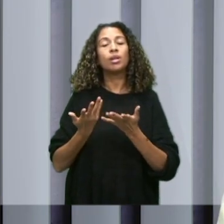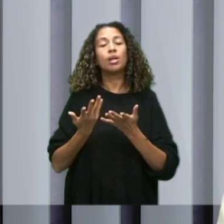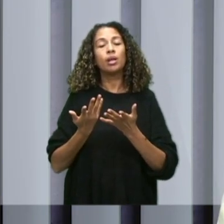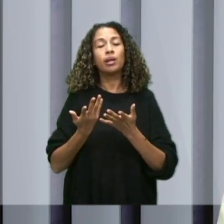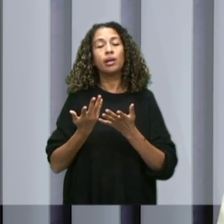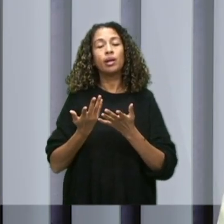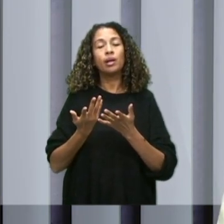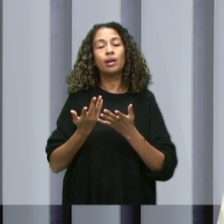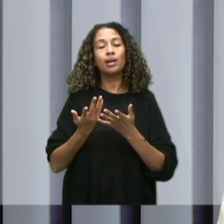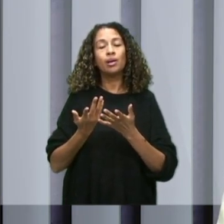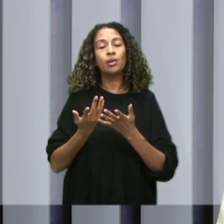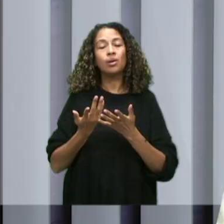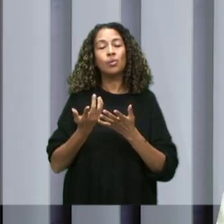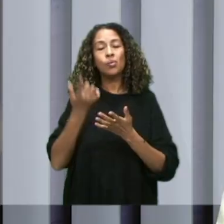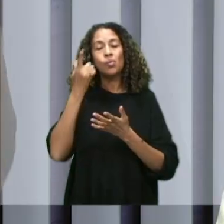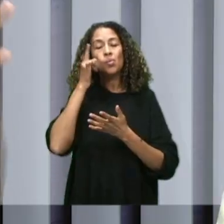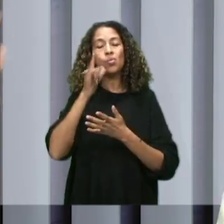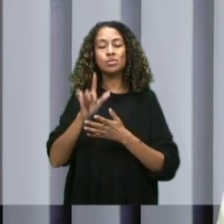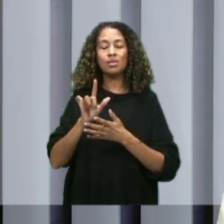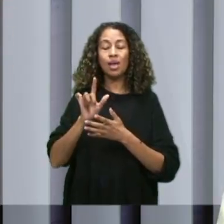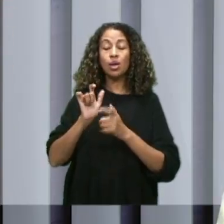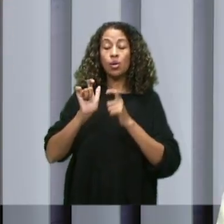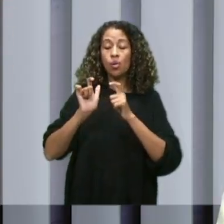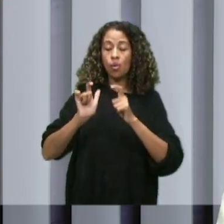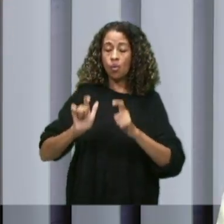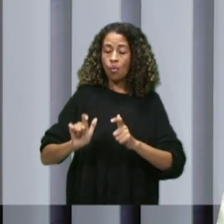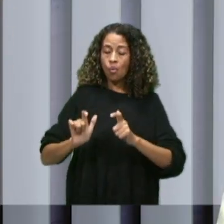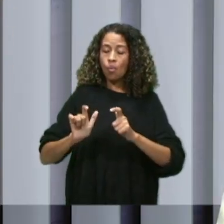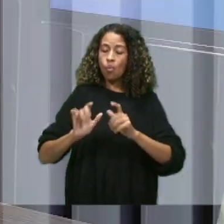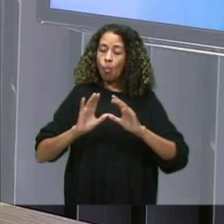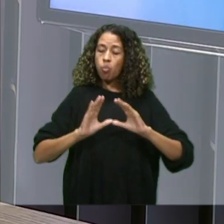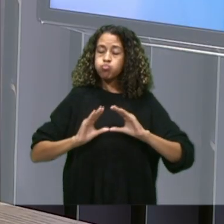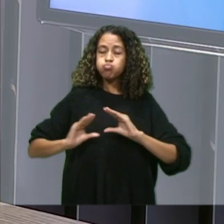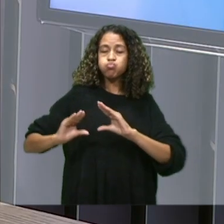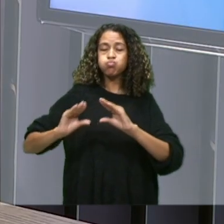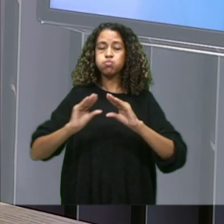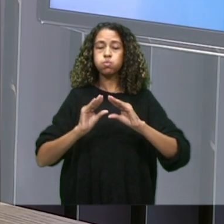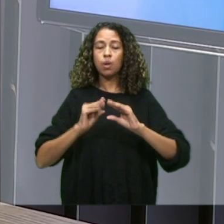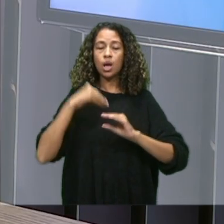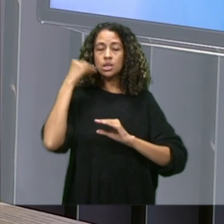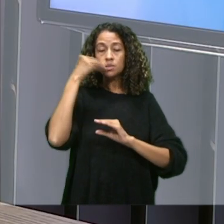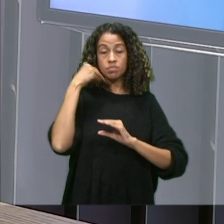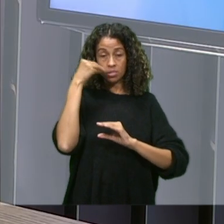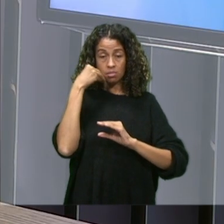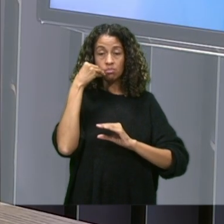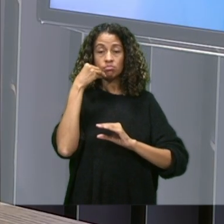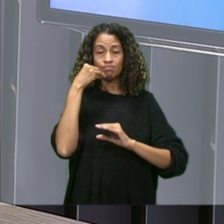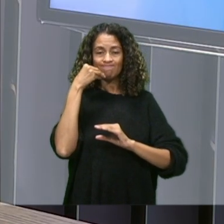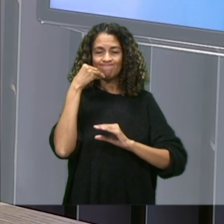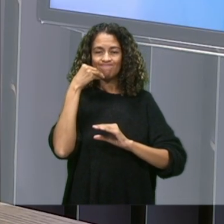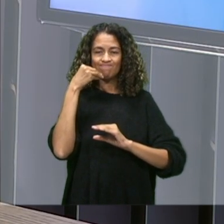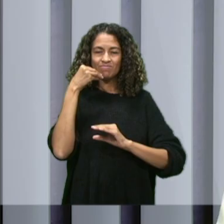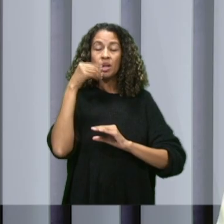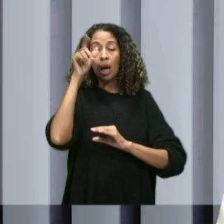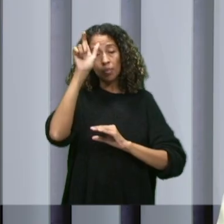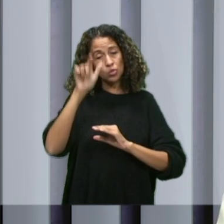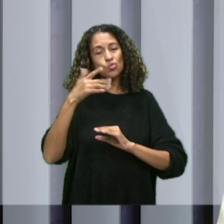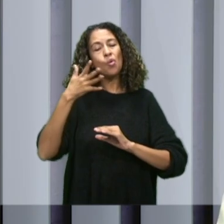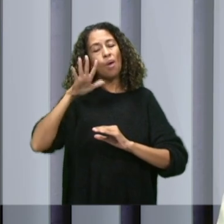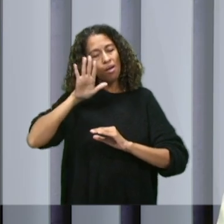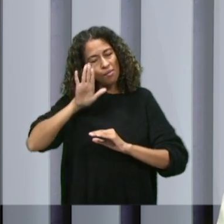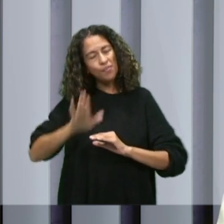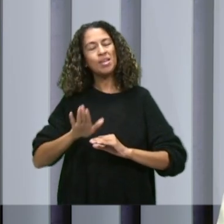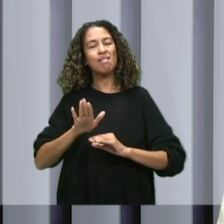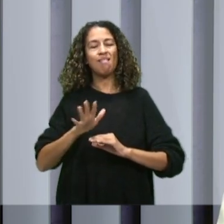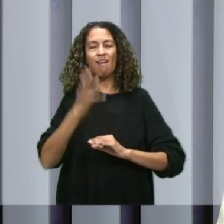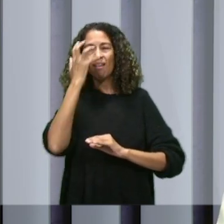a gente consegue criar um espaço de vivência, ele fica. Com certeza.